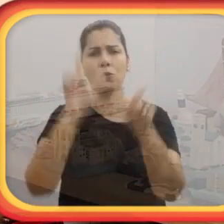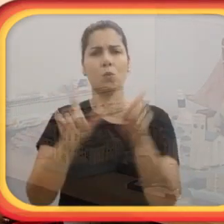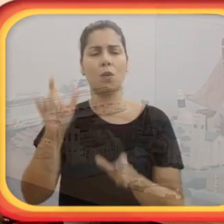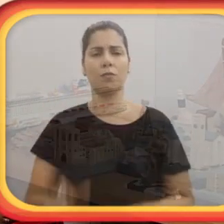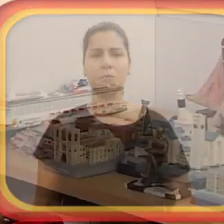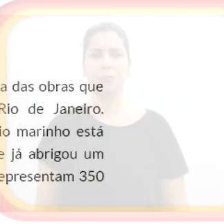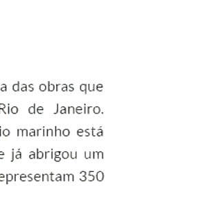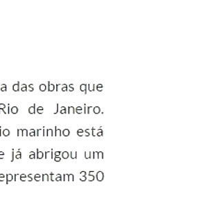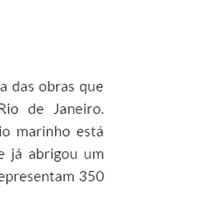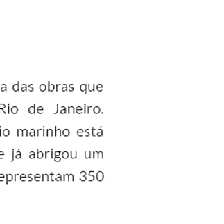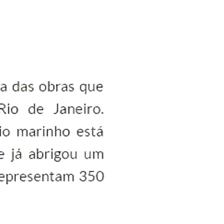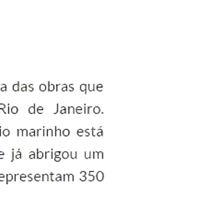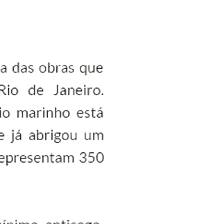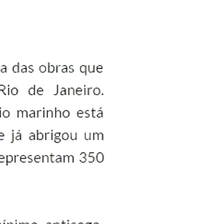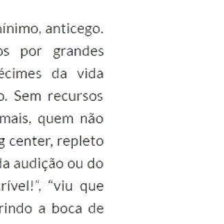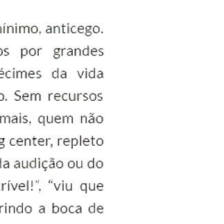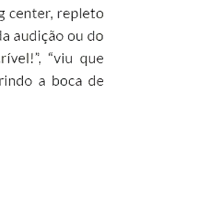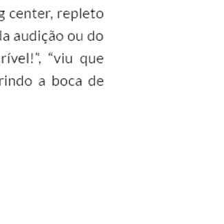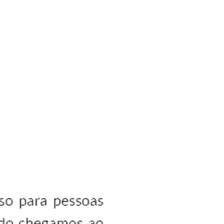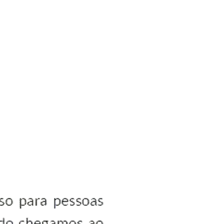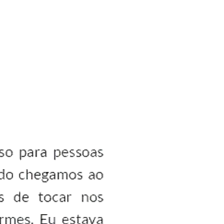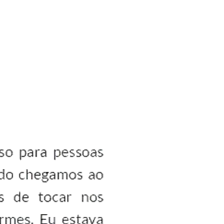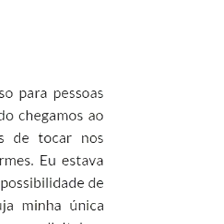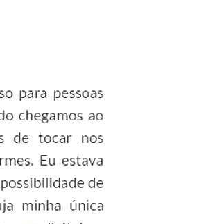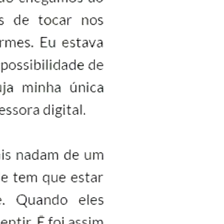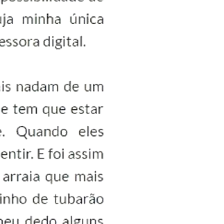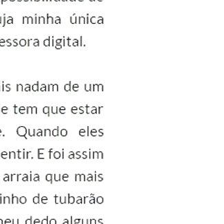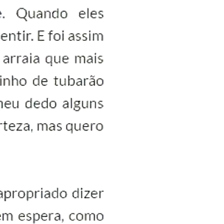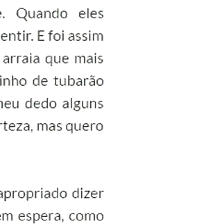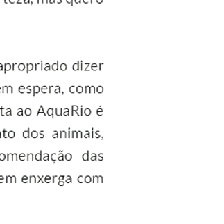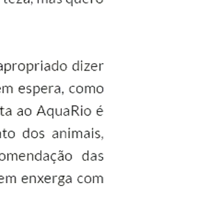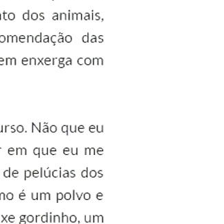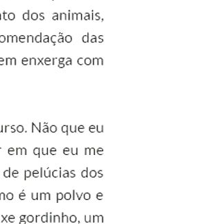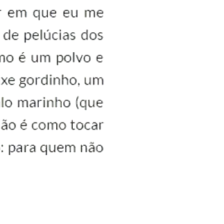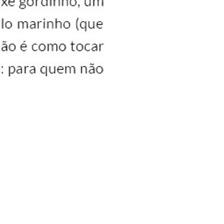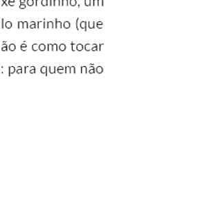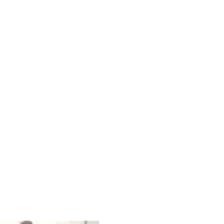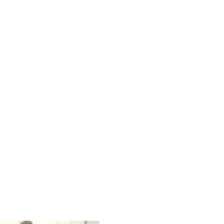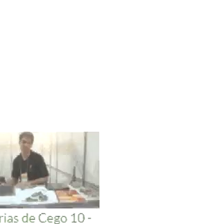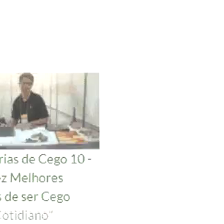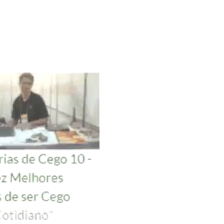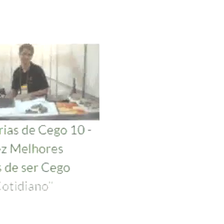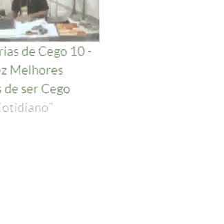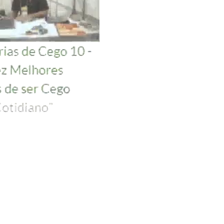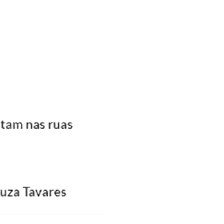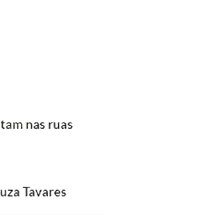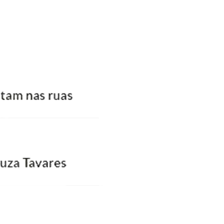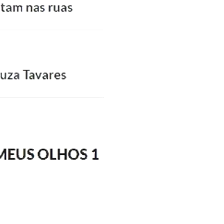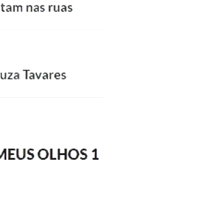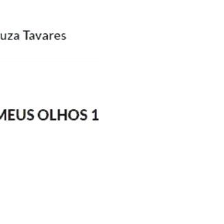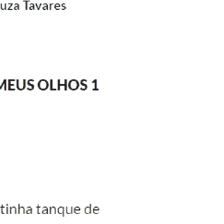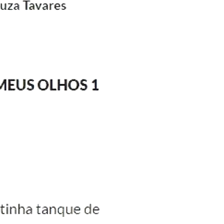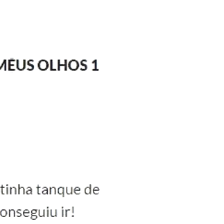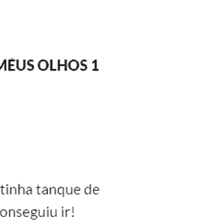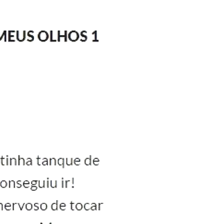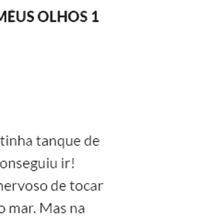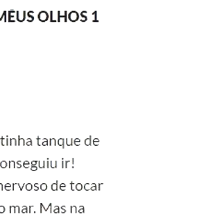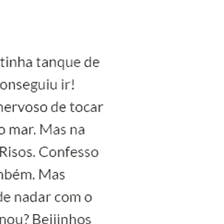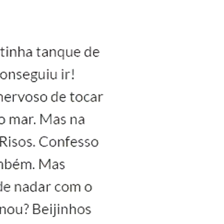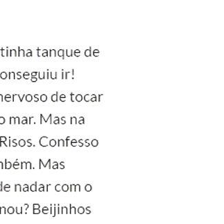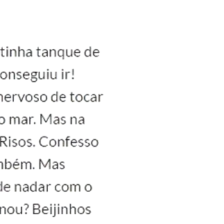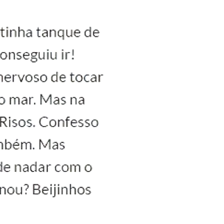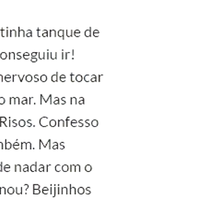para isso, para quebrar essas barreiras, para mostrar que nós todos somos muito mais próximos. Texto e foto na página do site Histórias de